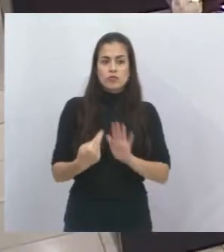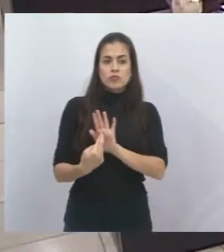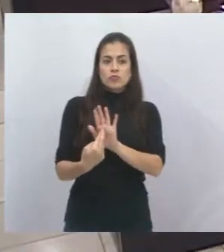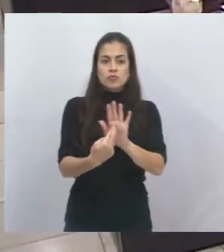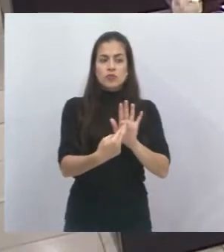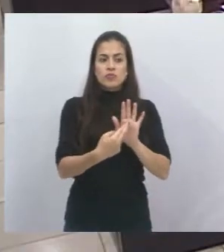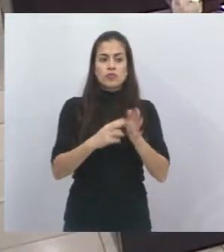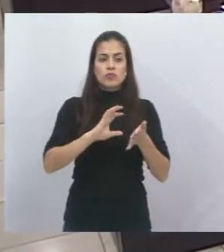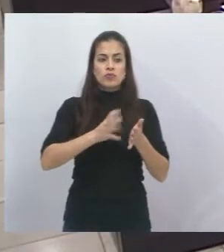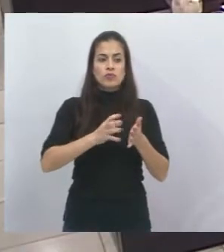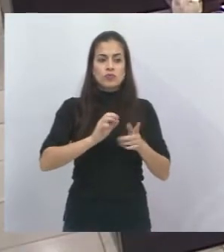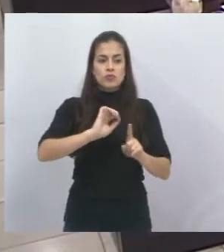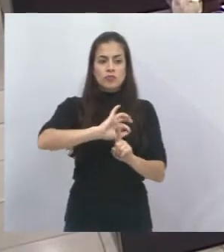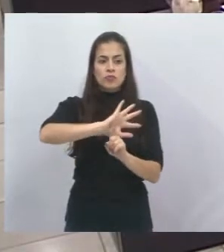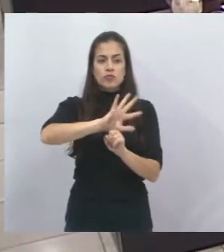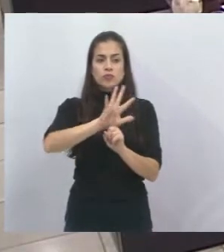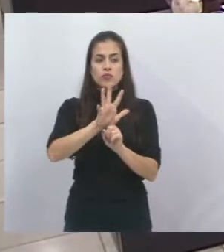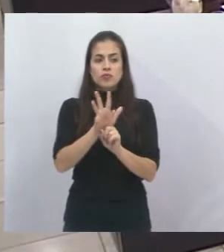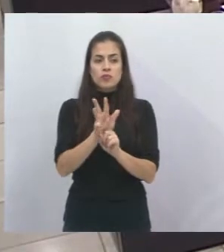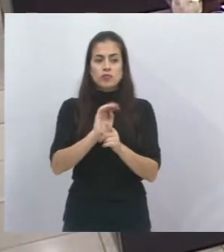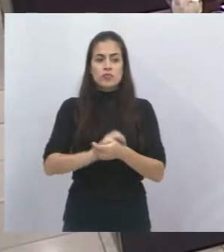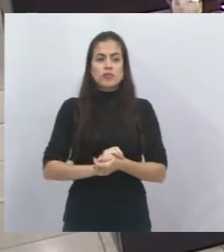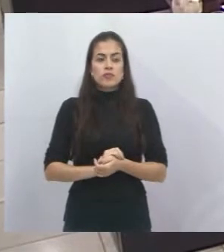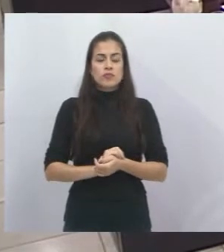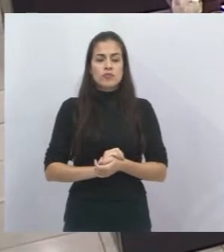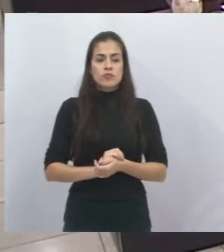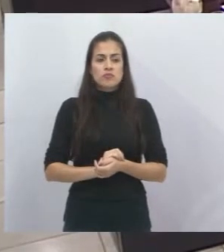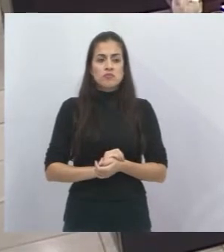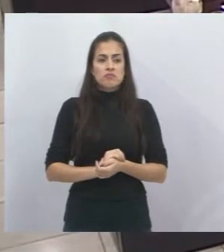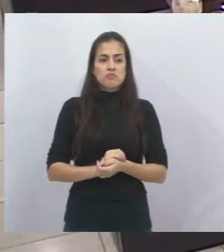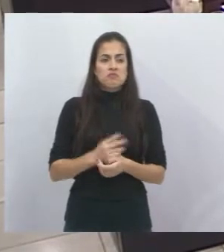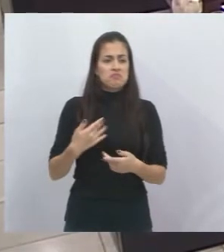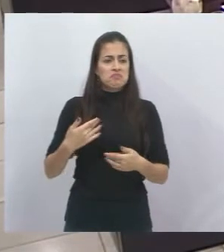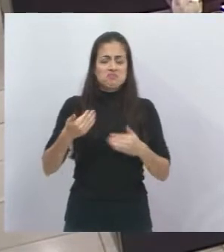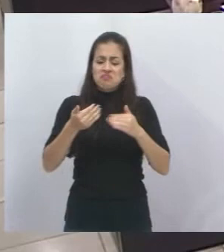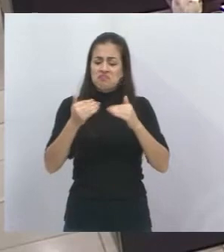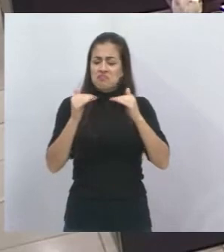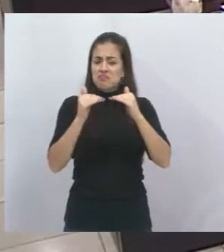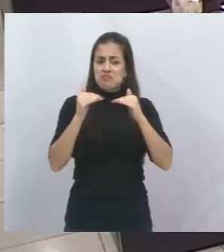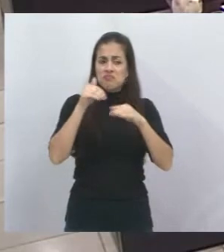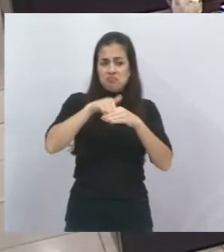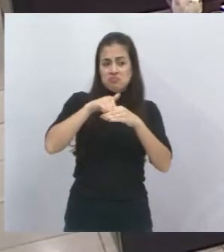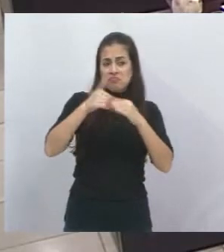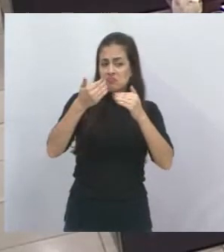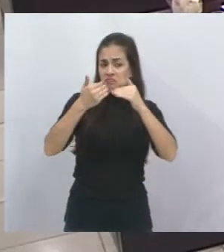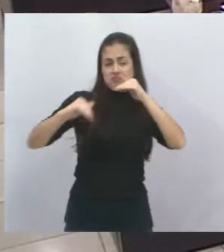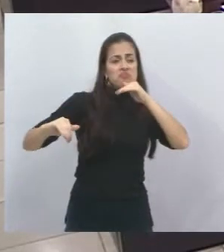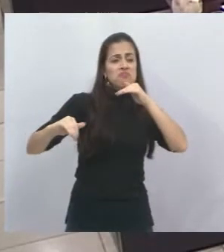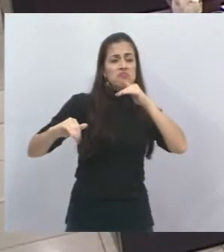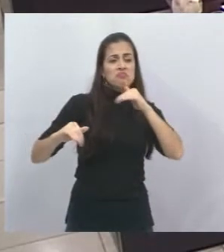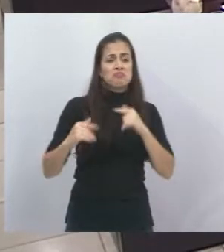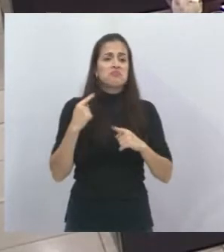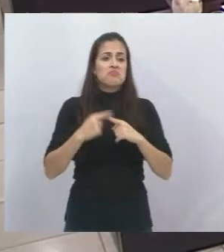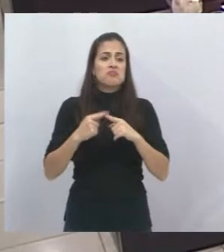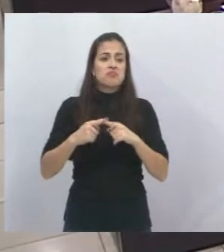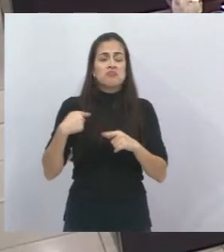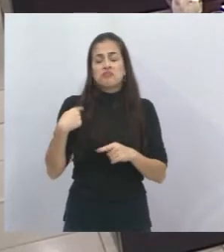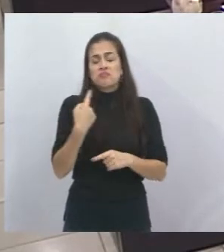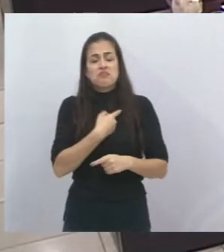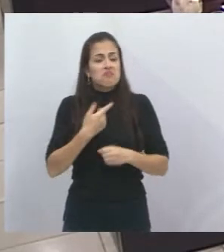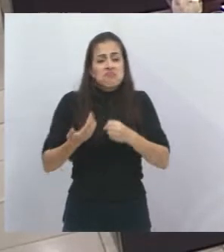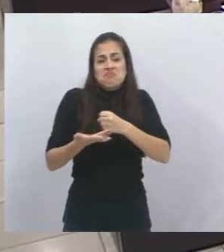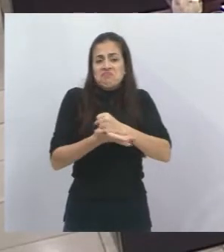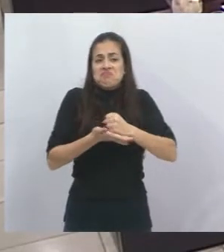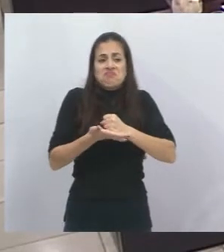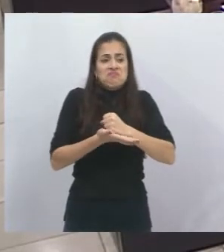total tranquilidade para votar contrário. Então seria fácil para a gente votar contrário, bem simples. Até porque nós não estamos na base do governo, a gente não